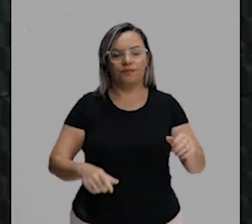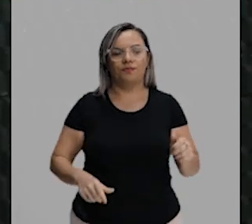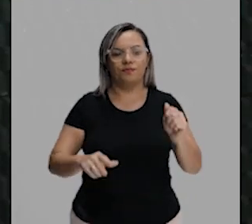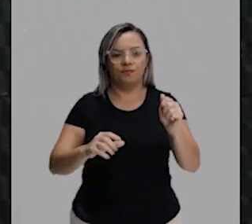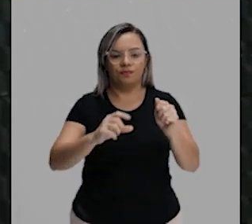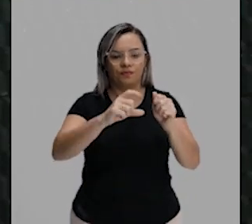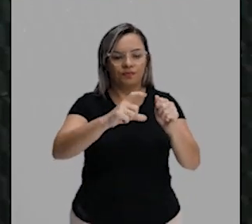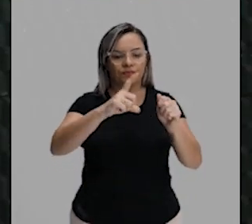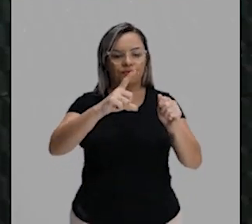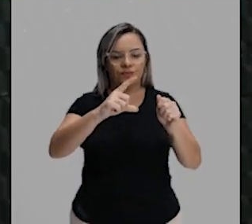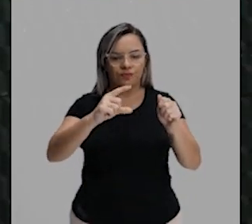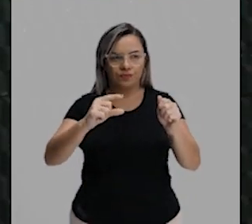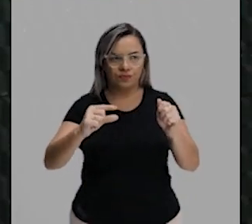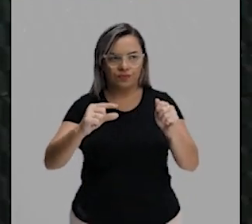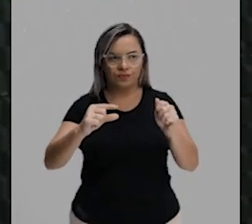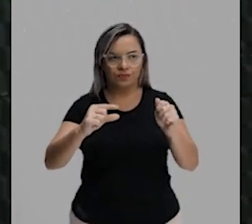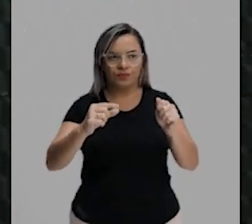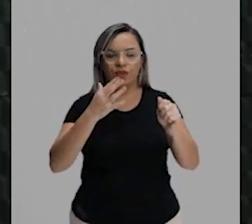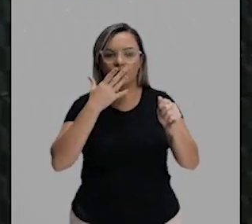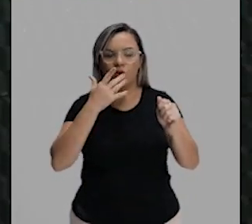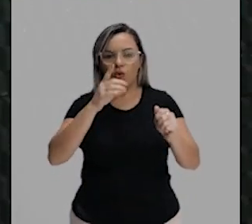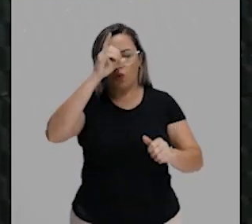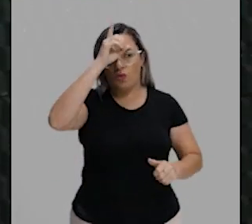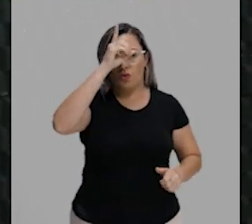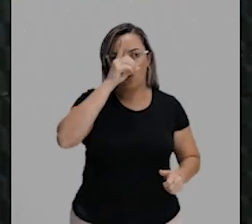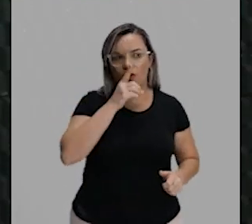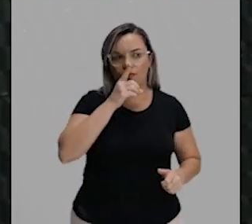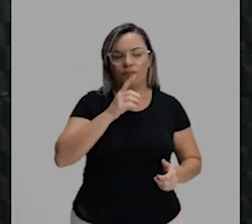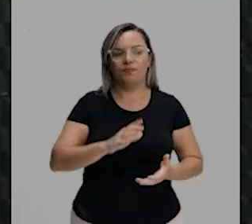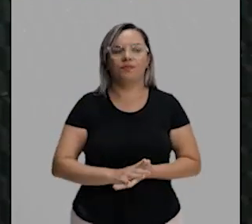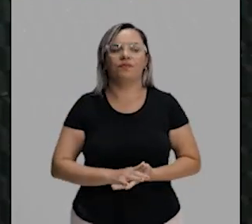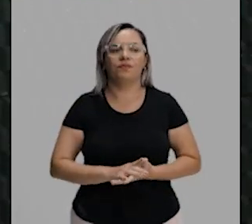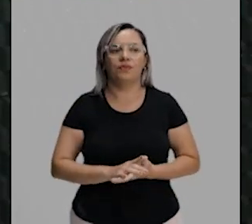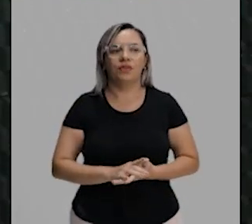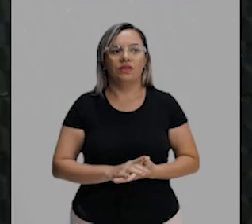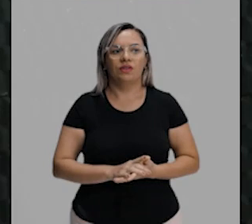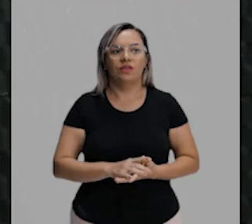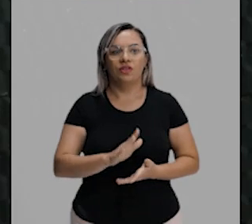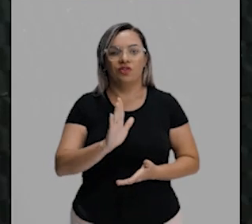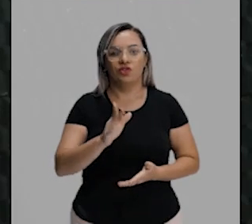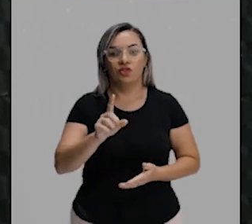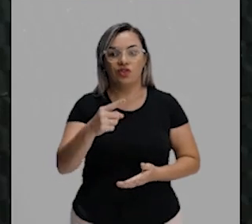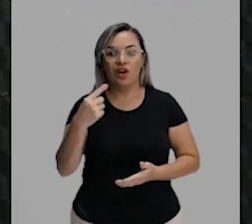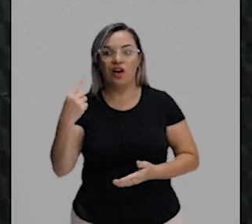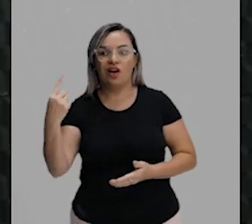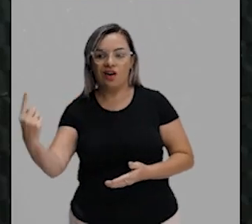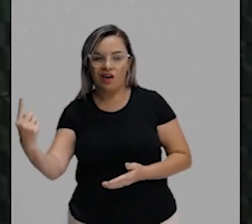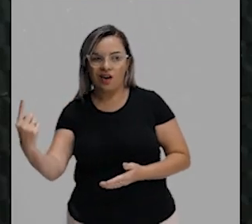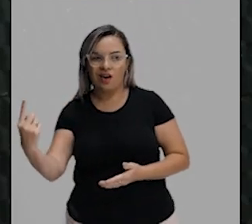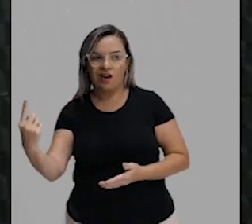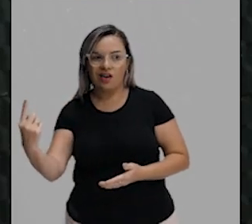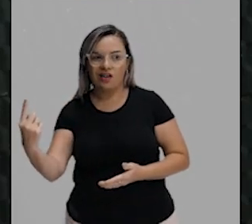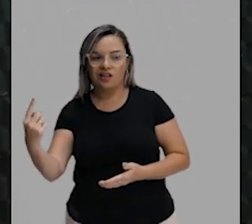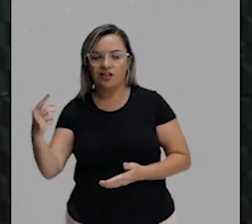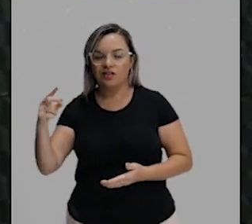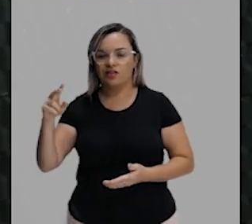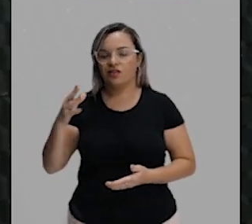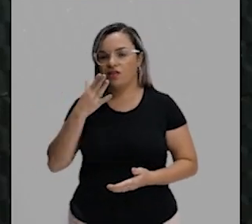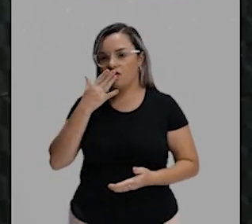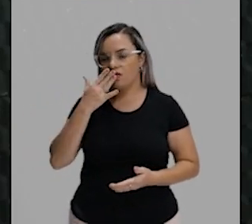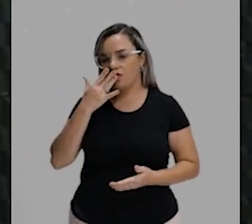apresentavam uma coloração amarela. E as ervilhas que apresentavam uma coloração verde